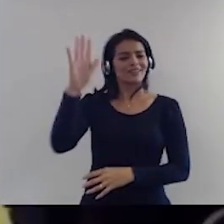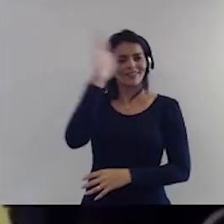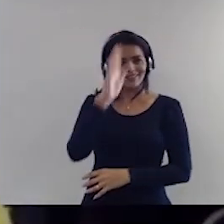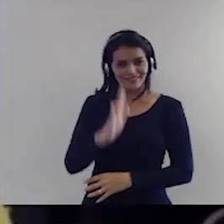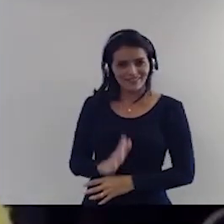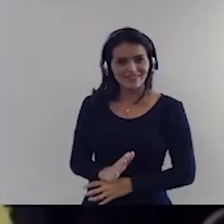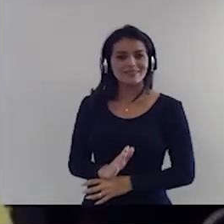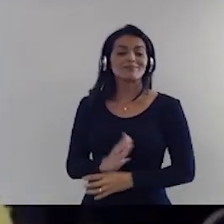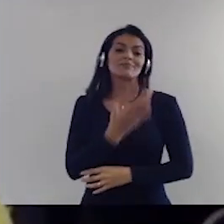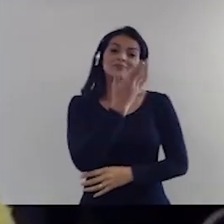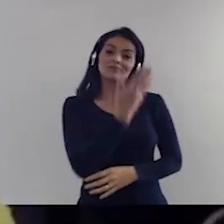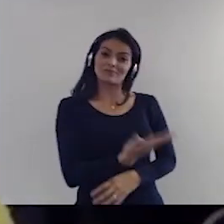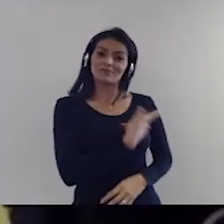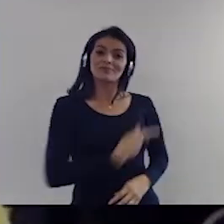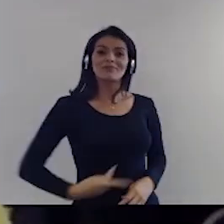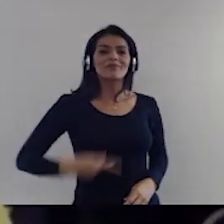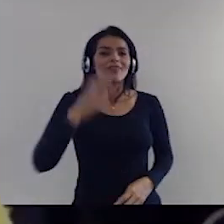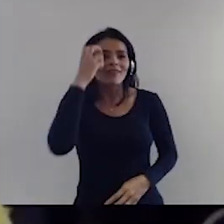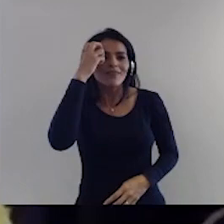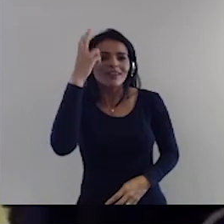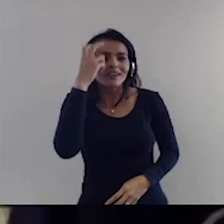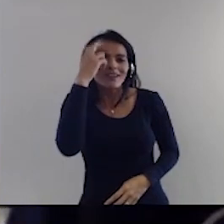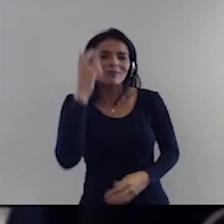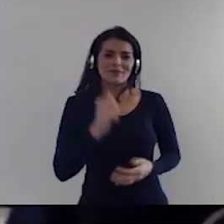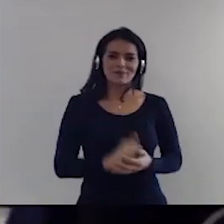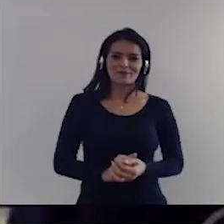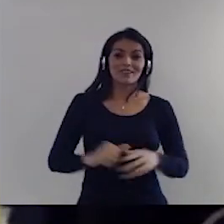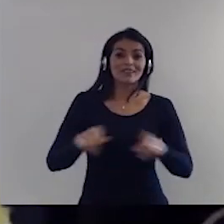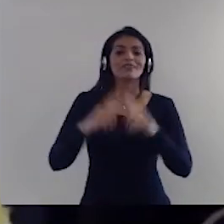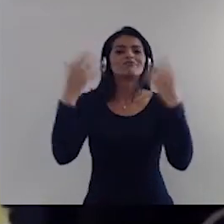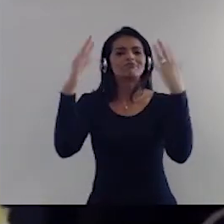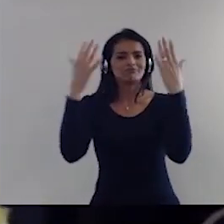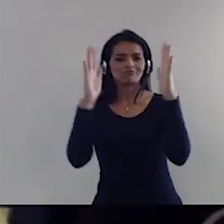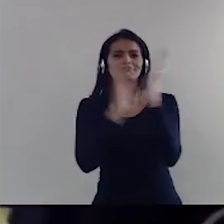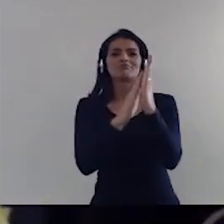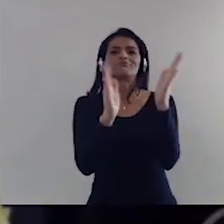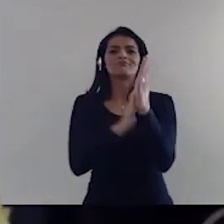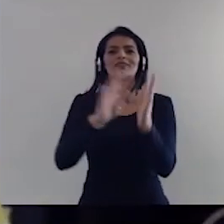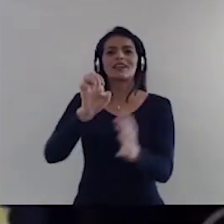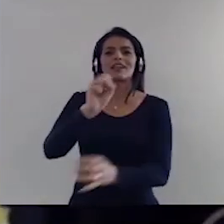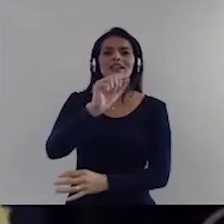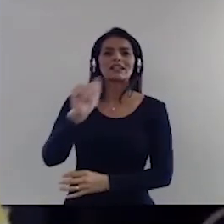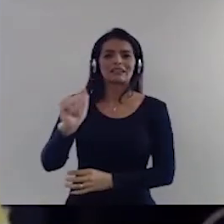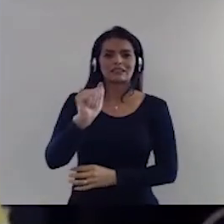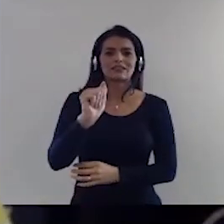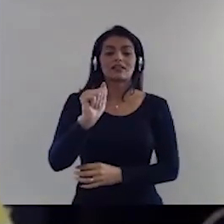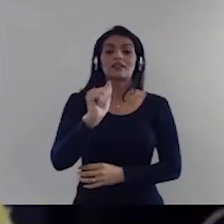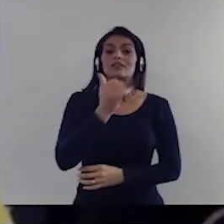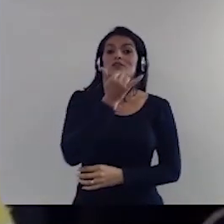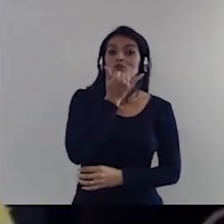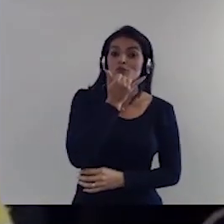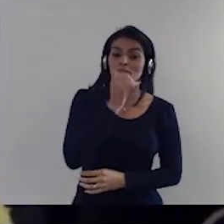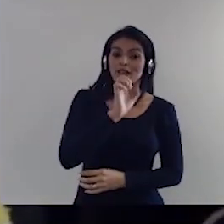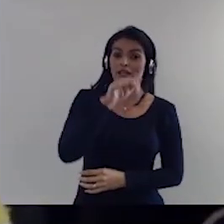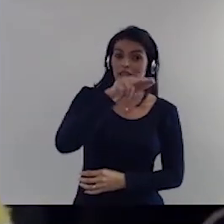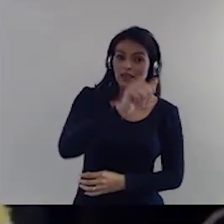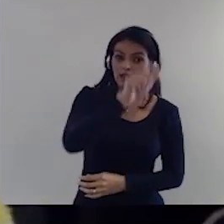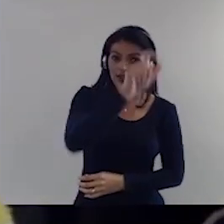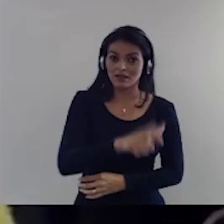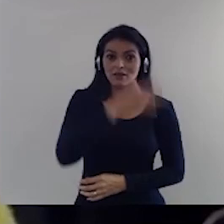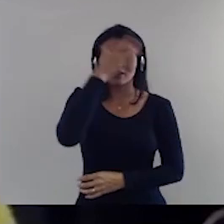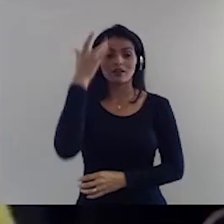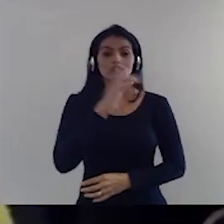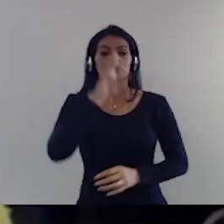Nacional, em nome do nosso presidente Felipe Santa Cruz, e também parabenizar a ENA, na pessoa